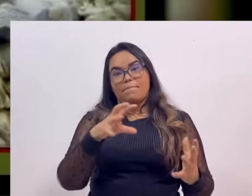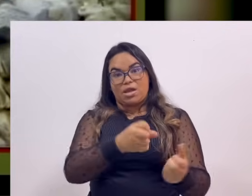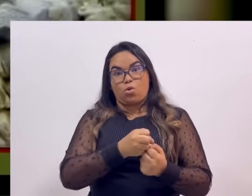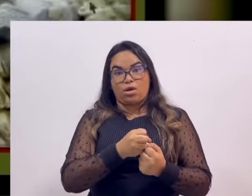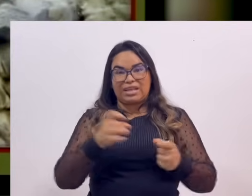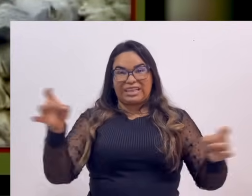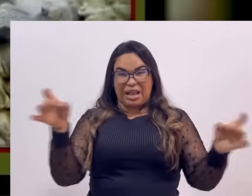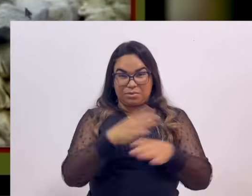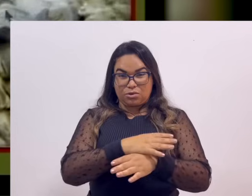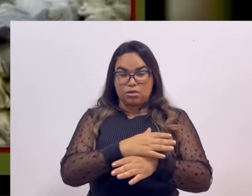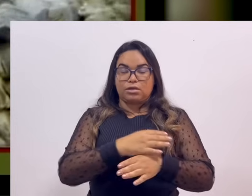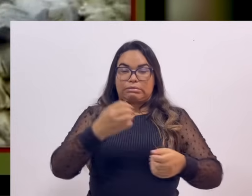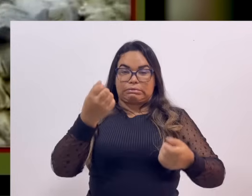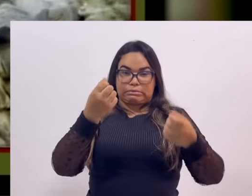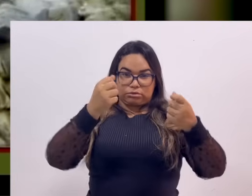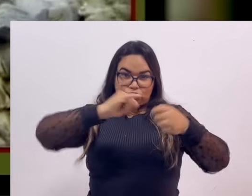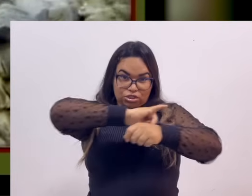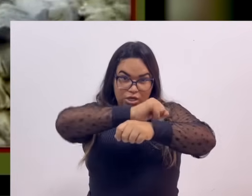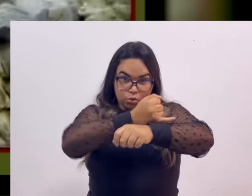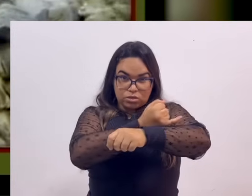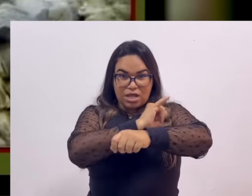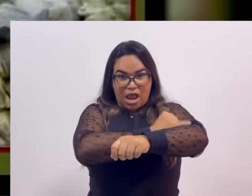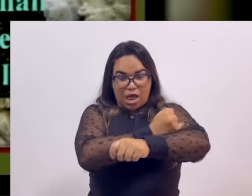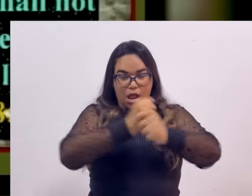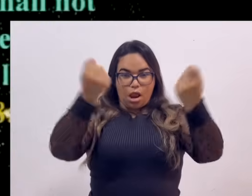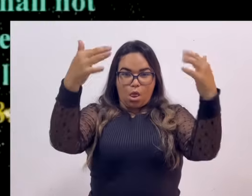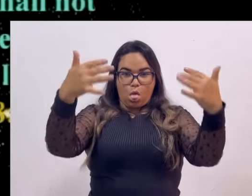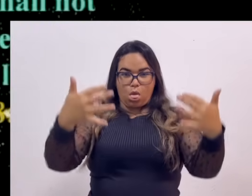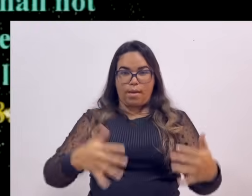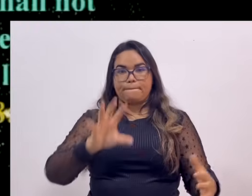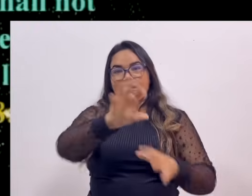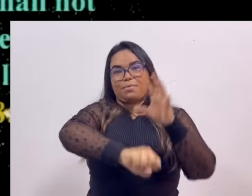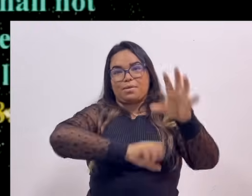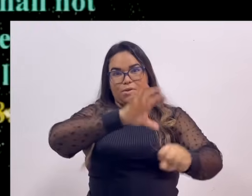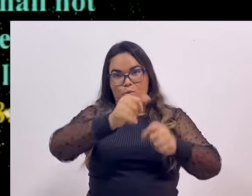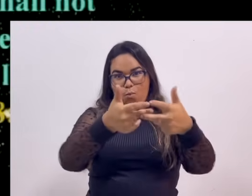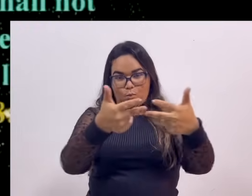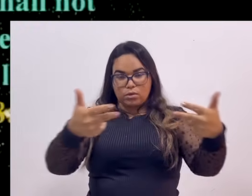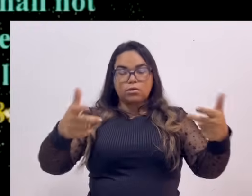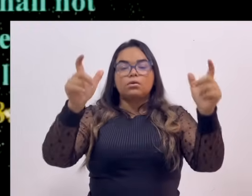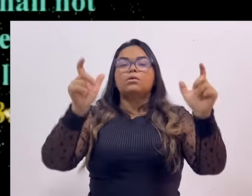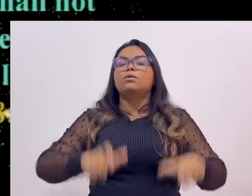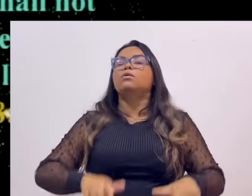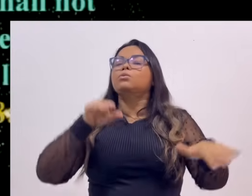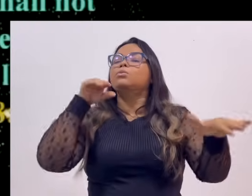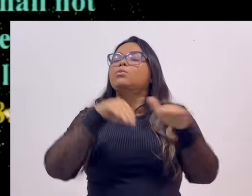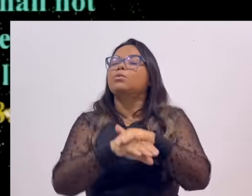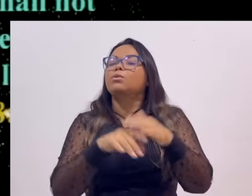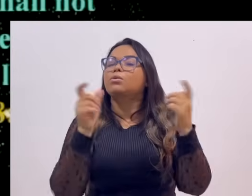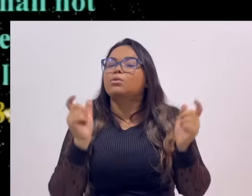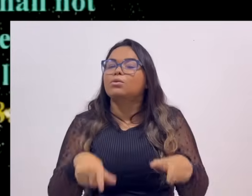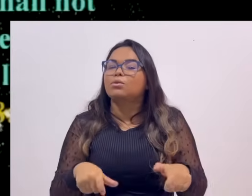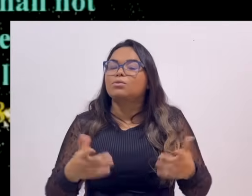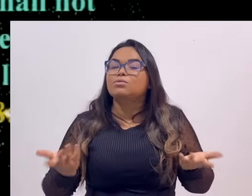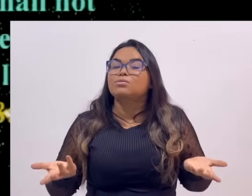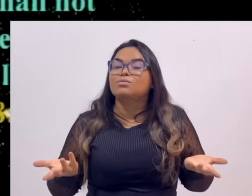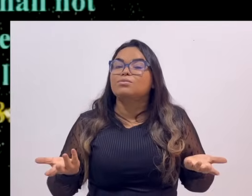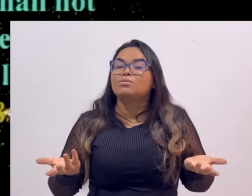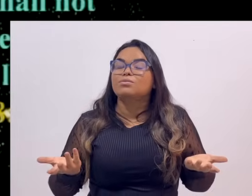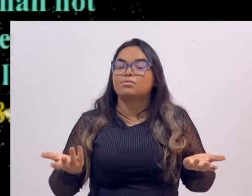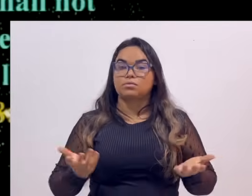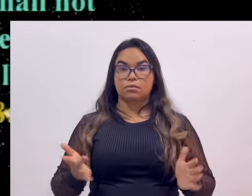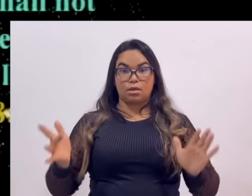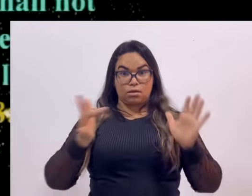após a destruição de Jerusalém e todas estas coisas foram levadas onde elas estão hoje deveríamos